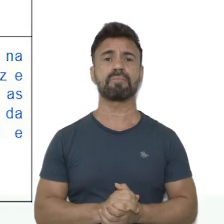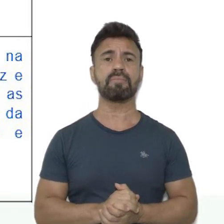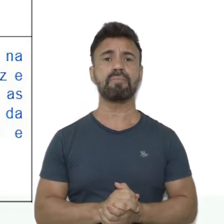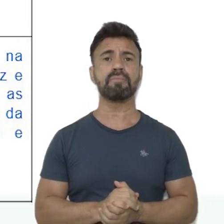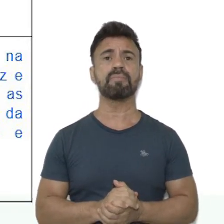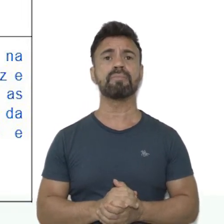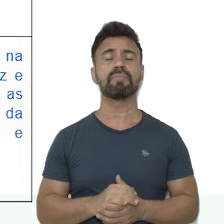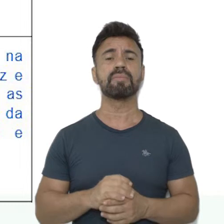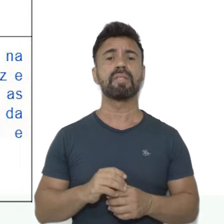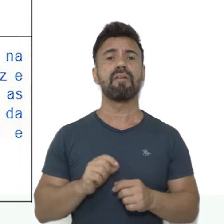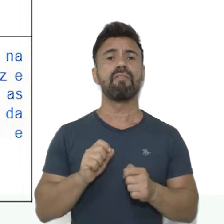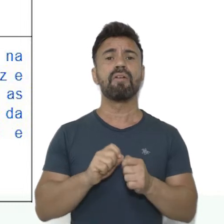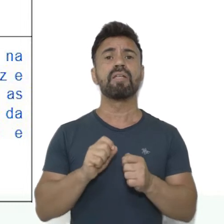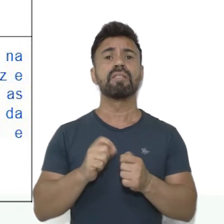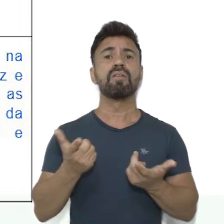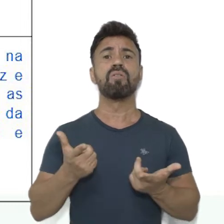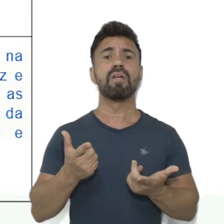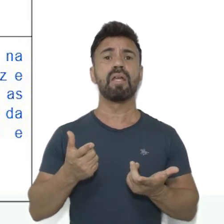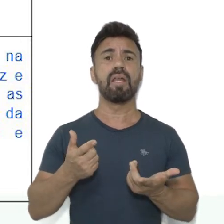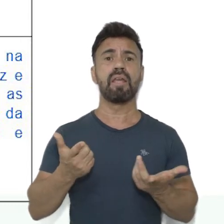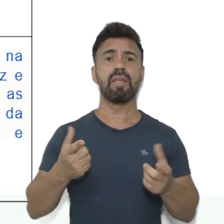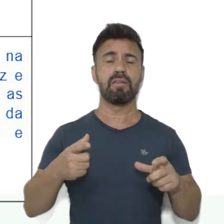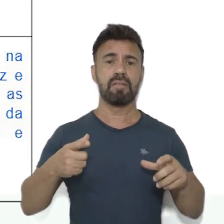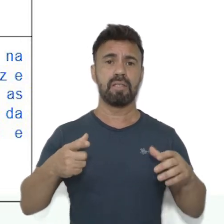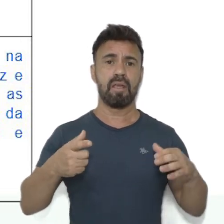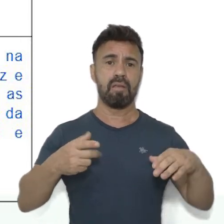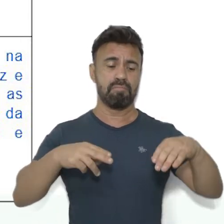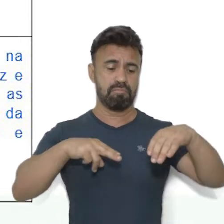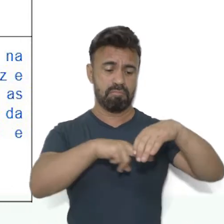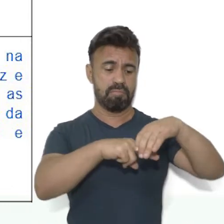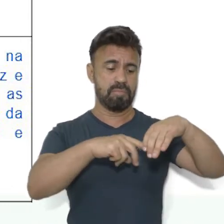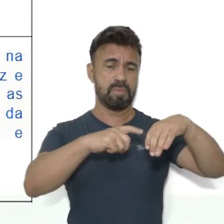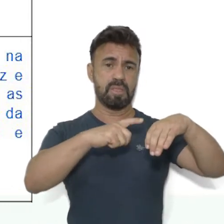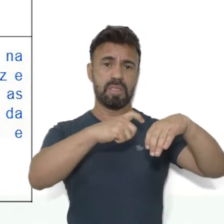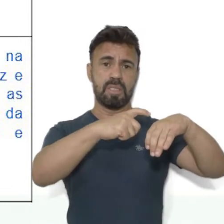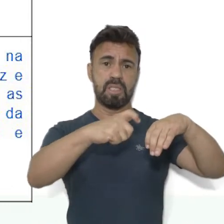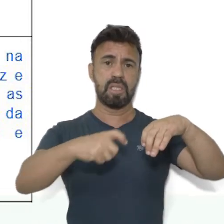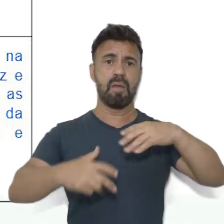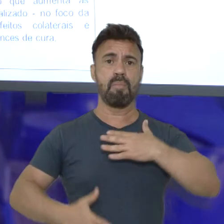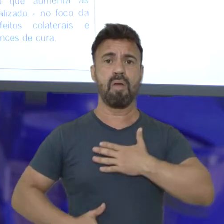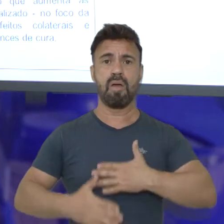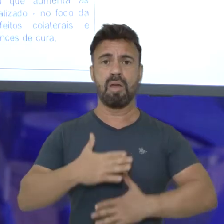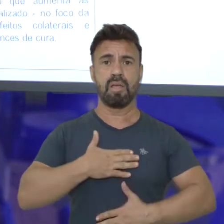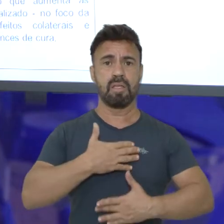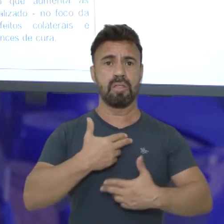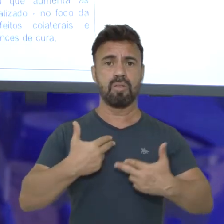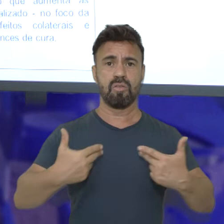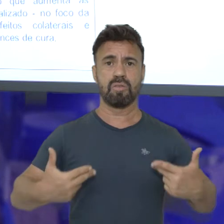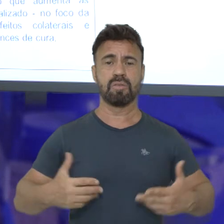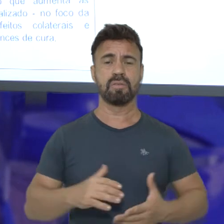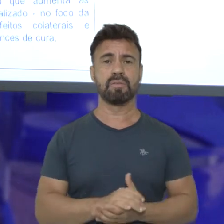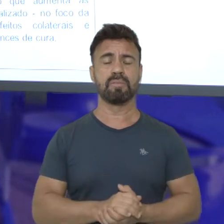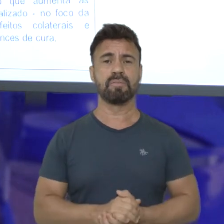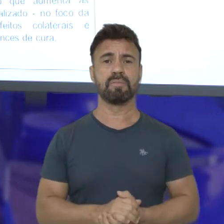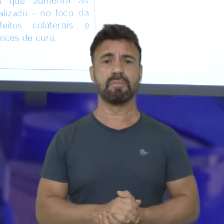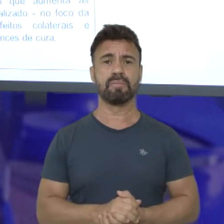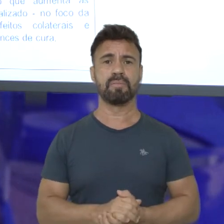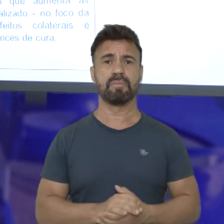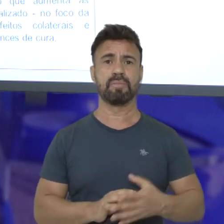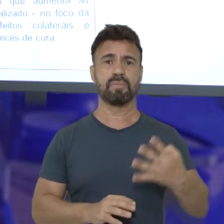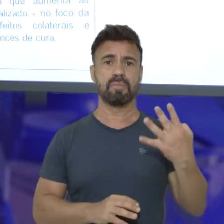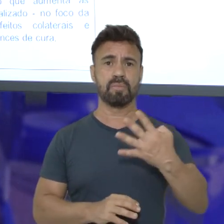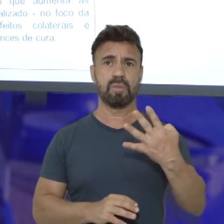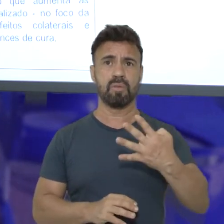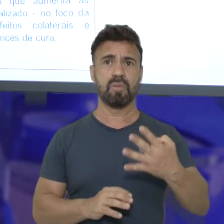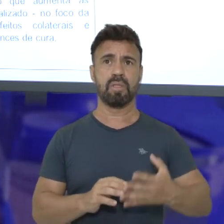a realização de exames que permitem uma visão mais ampla do organismo e das suas alterações. O quarto